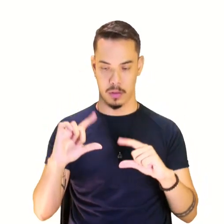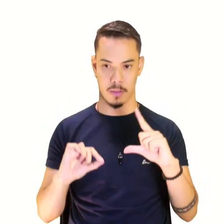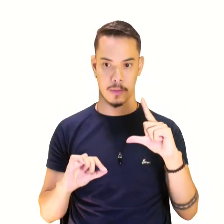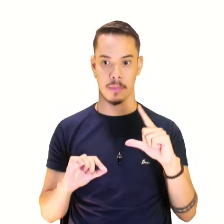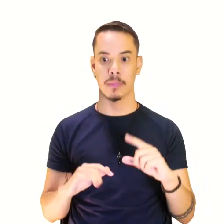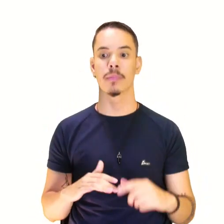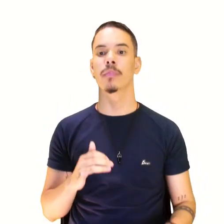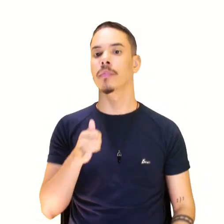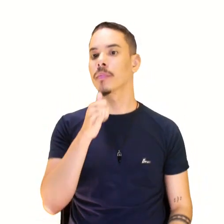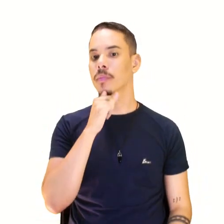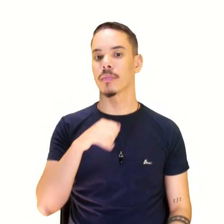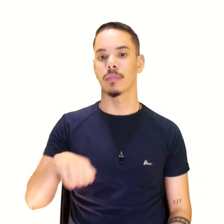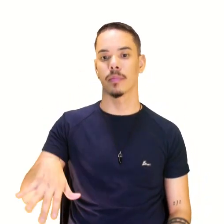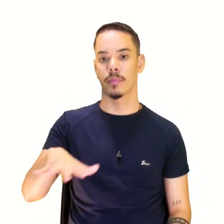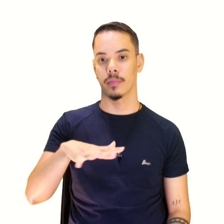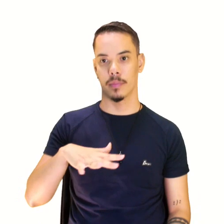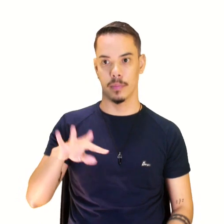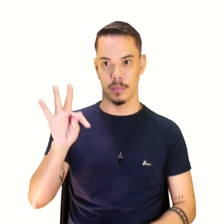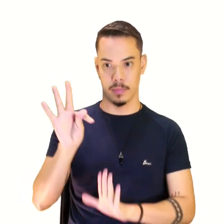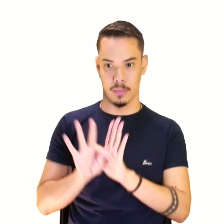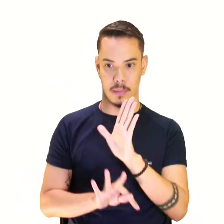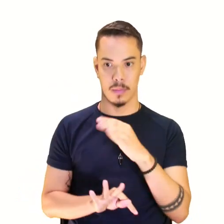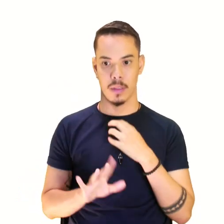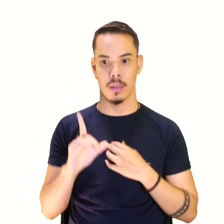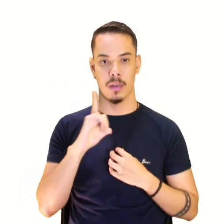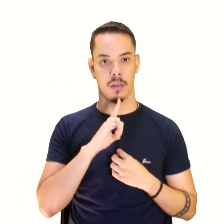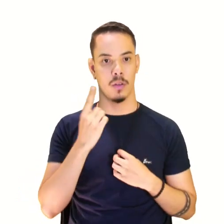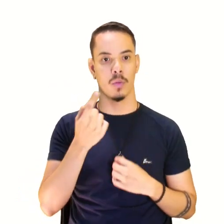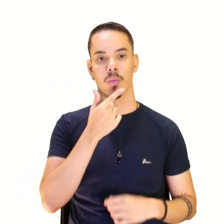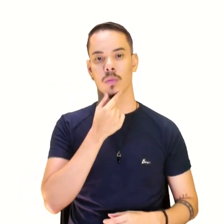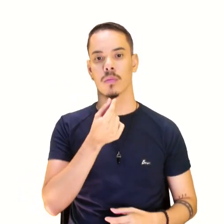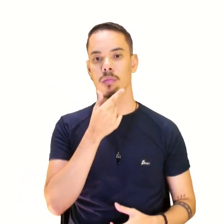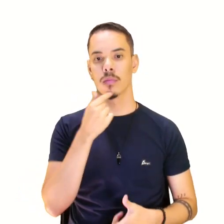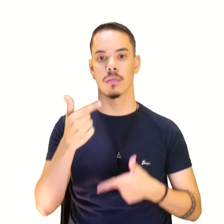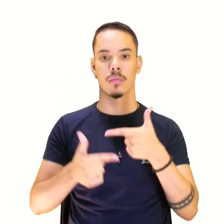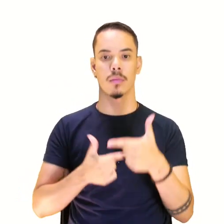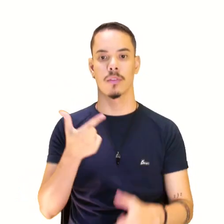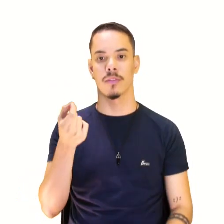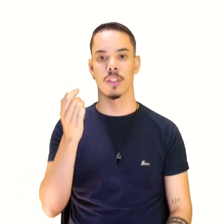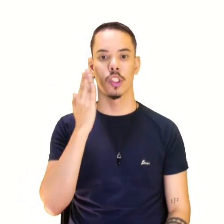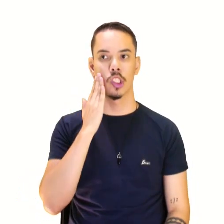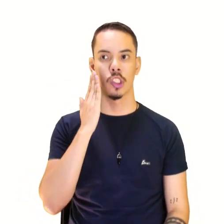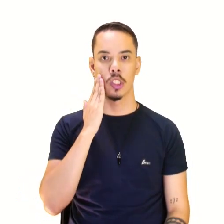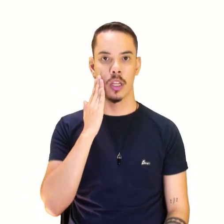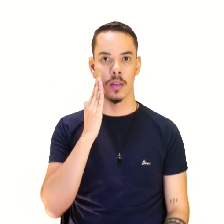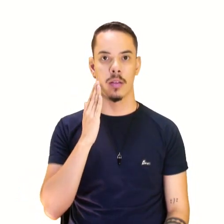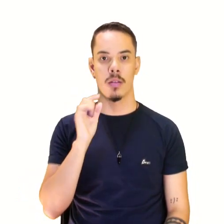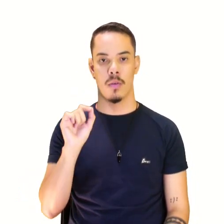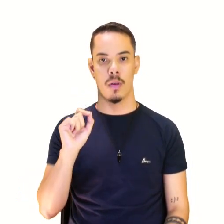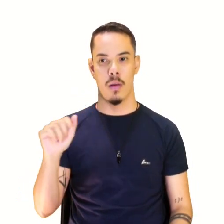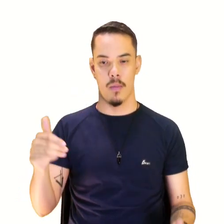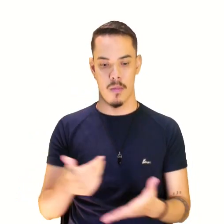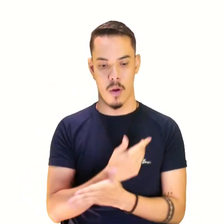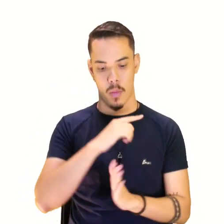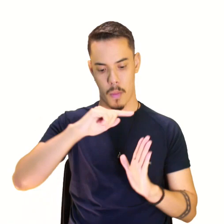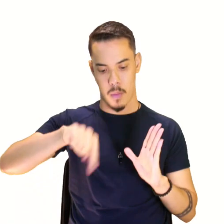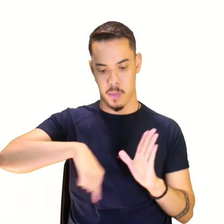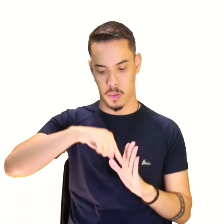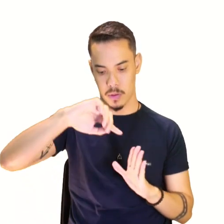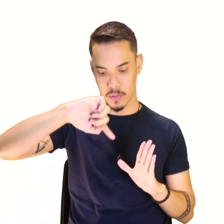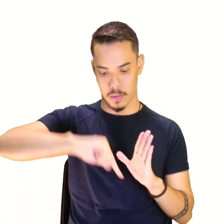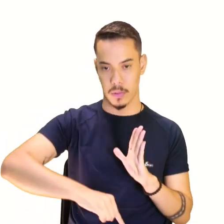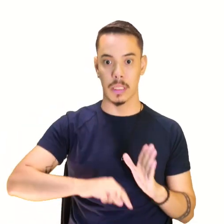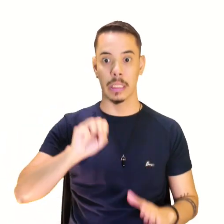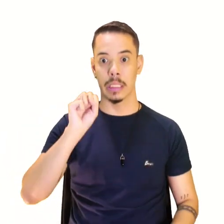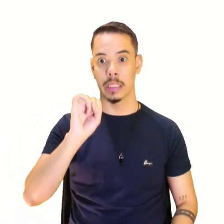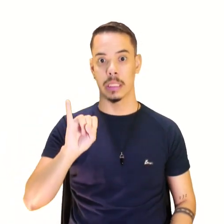situação do texto nós tínhamos que um trabalhador ia gastar 20 dias para cavar um poço. Daí, se forem 5